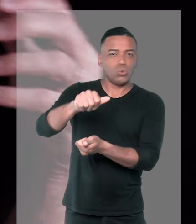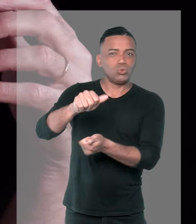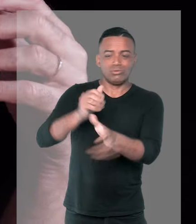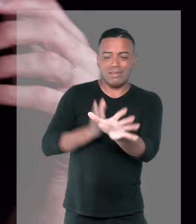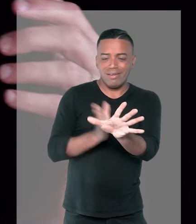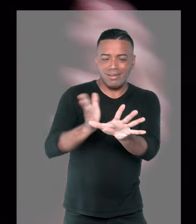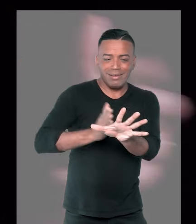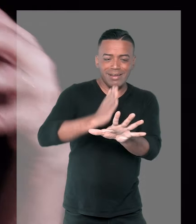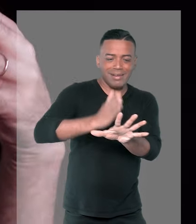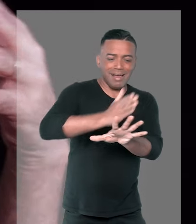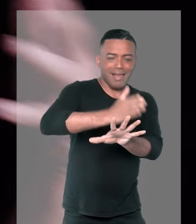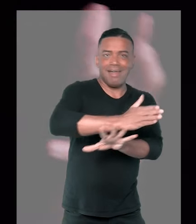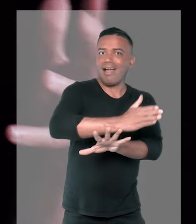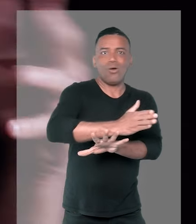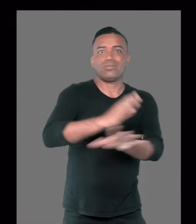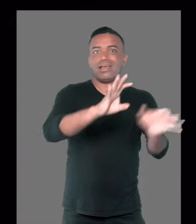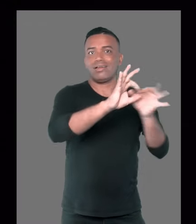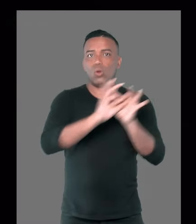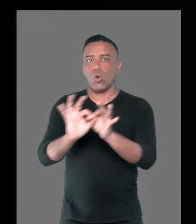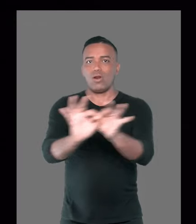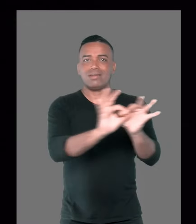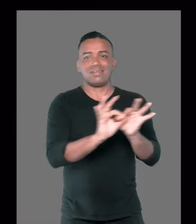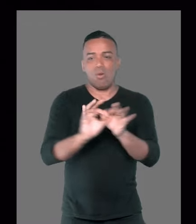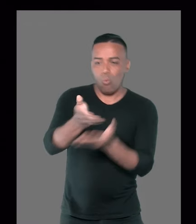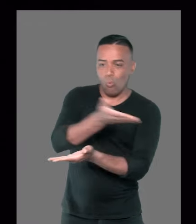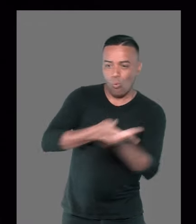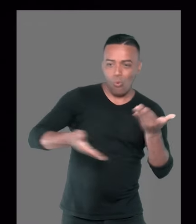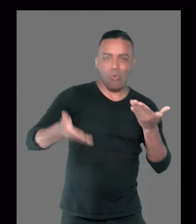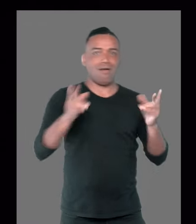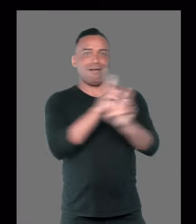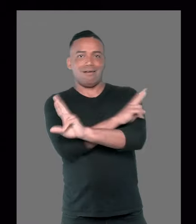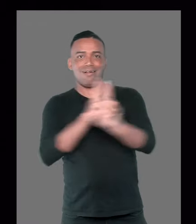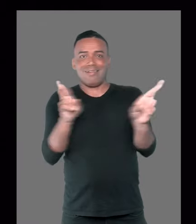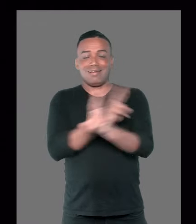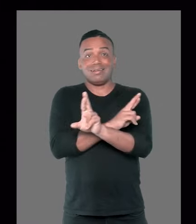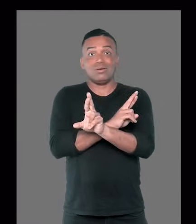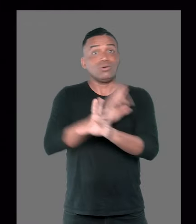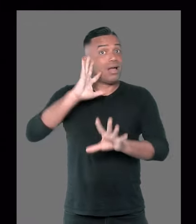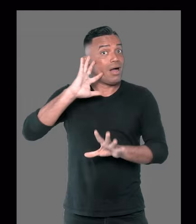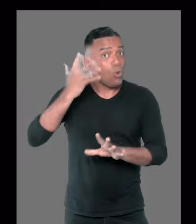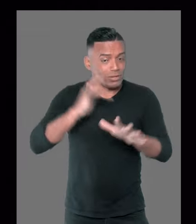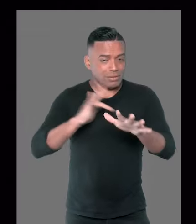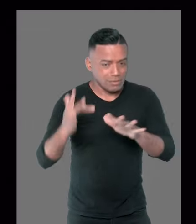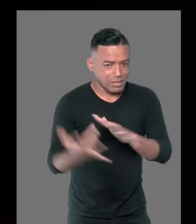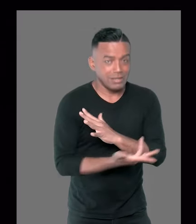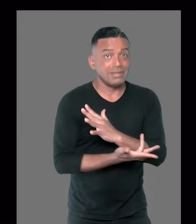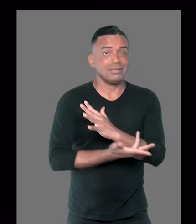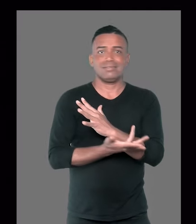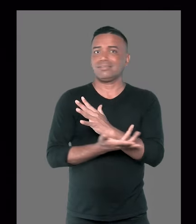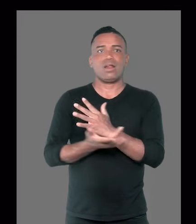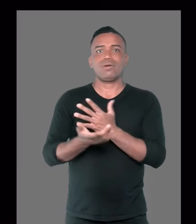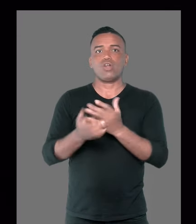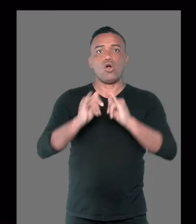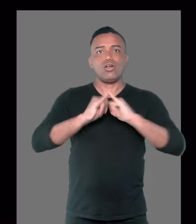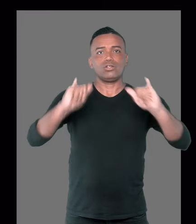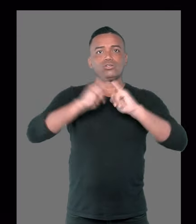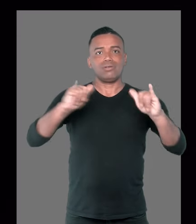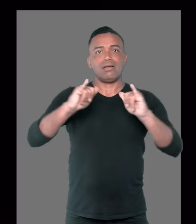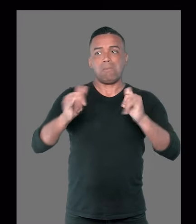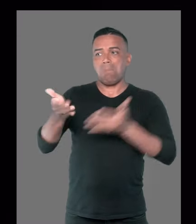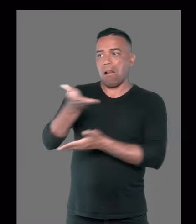conexões relacionamentos e interações e o que acontece nas redes não é a simples transmissão de informação de